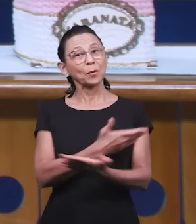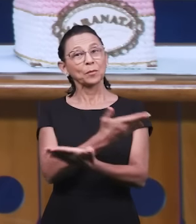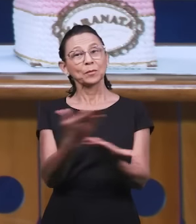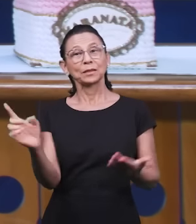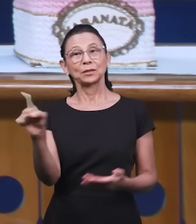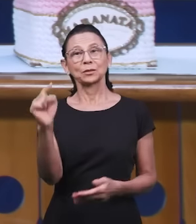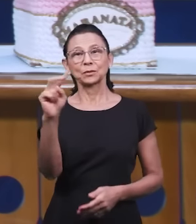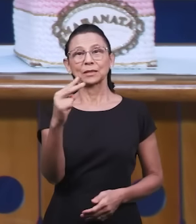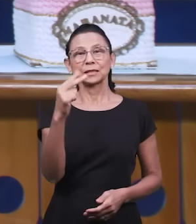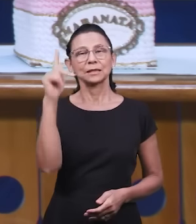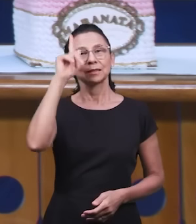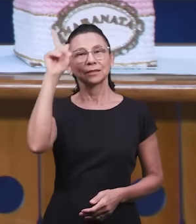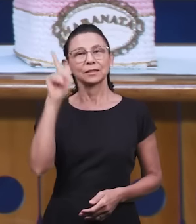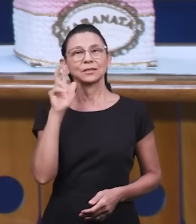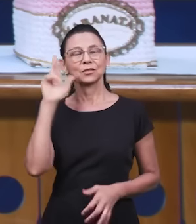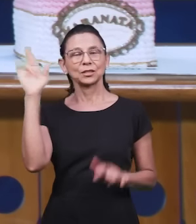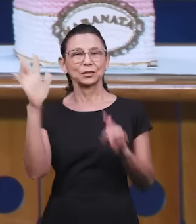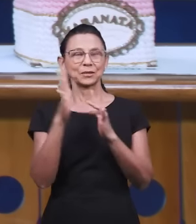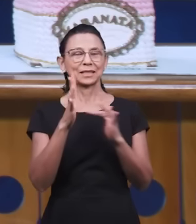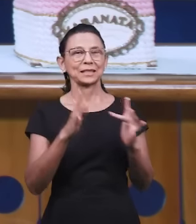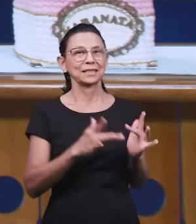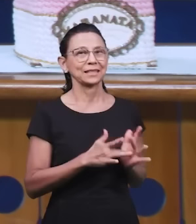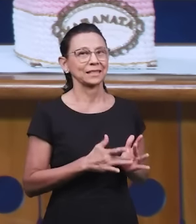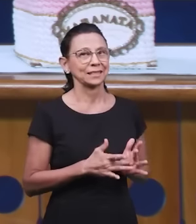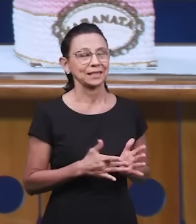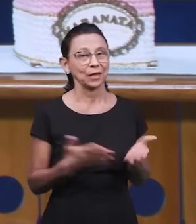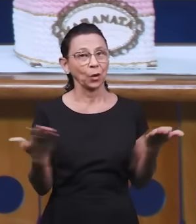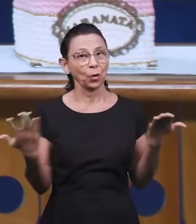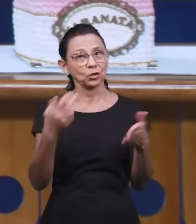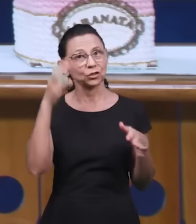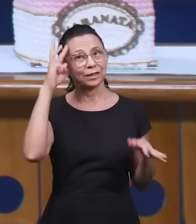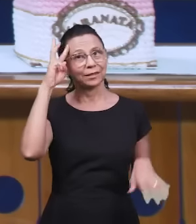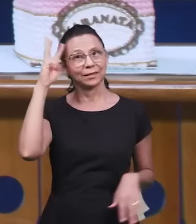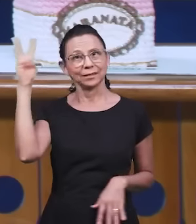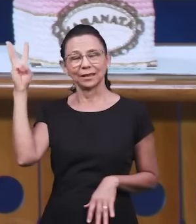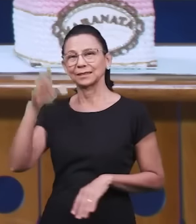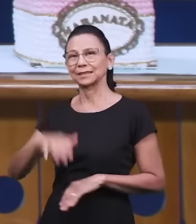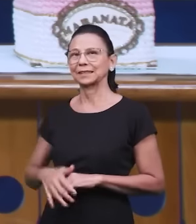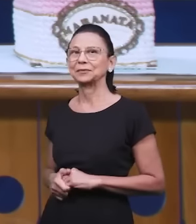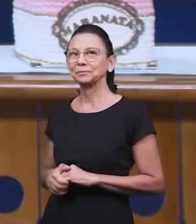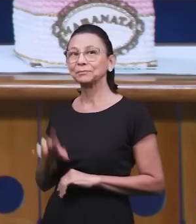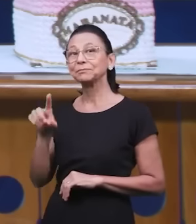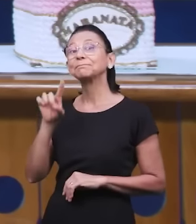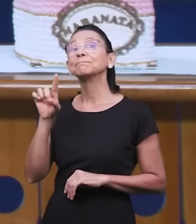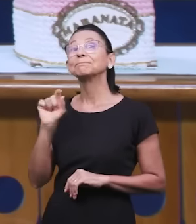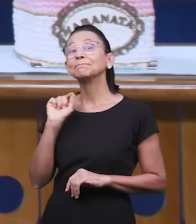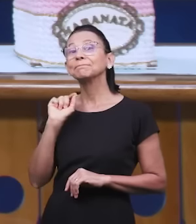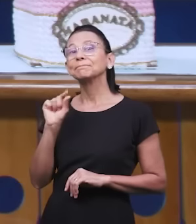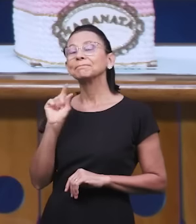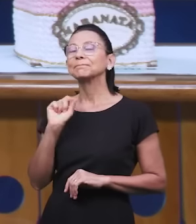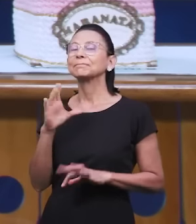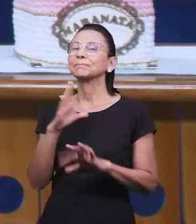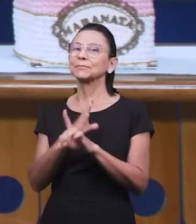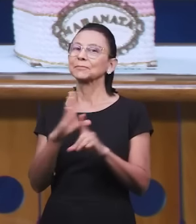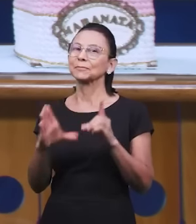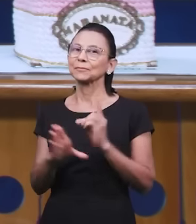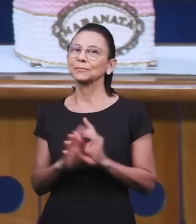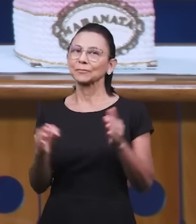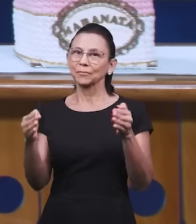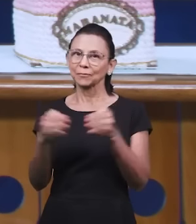Eu saúdo todos aqueles que nos assistem com a paz do Senhor Jesus. Hoje é terça-feira. Terça-feira é dia de